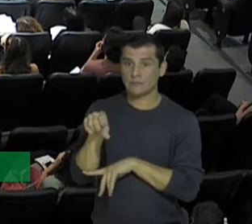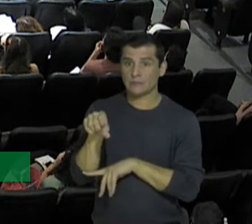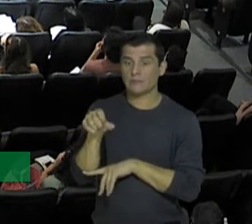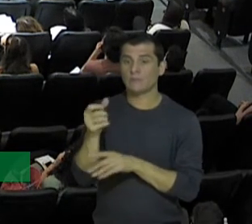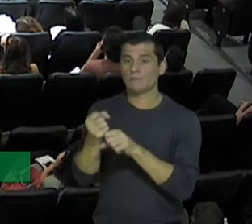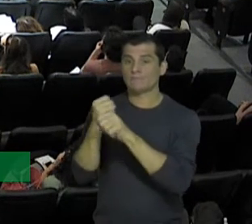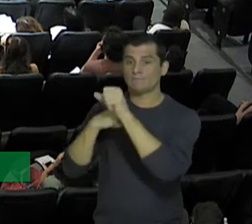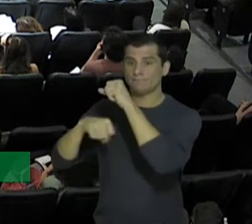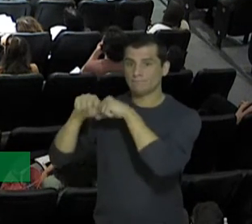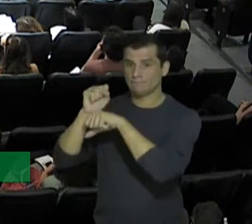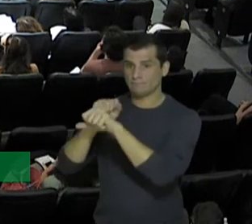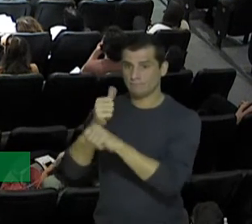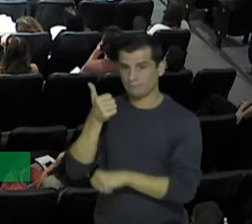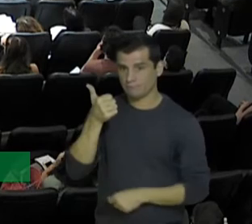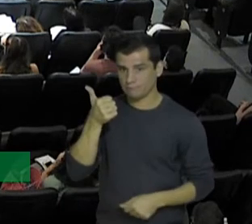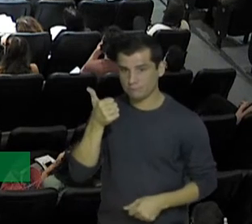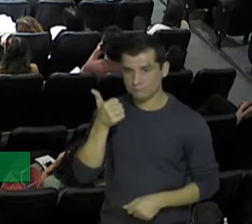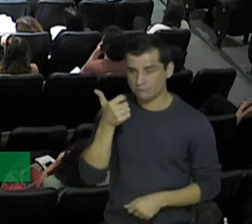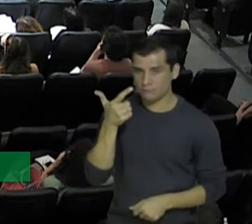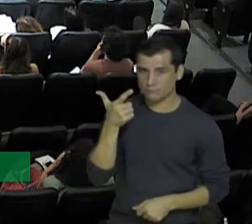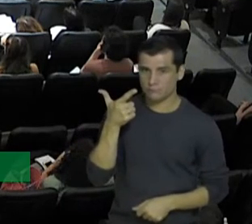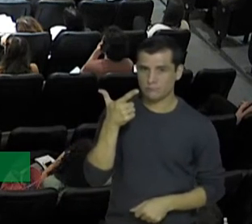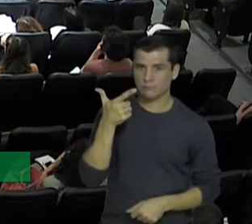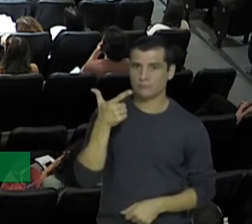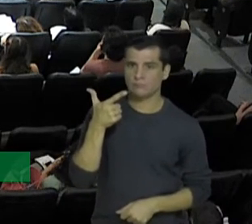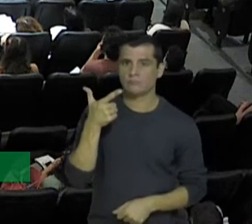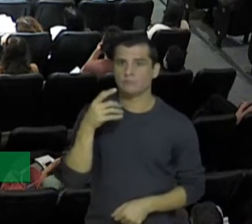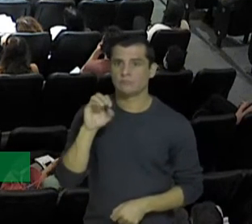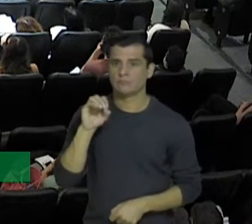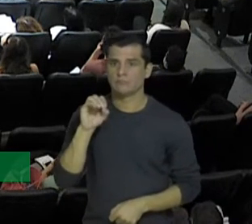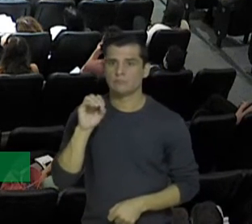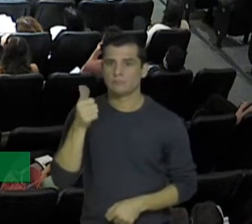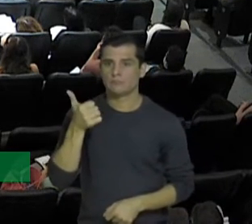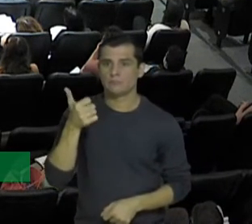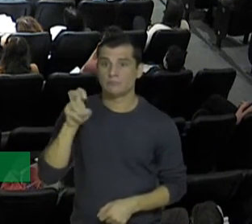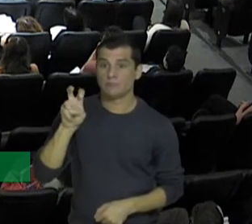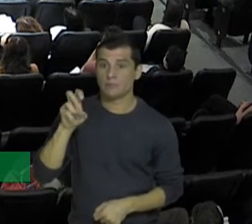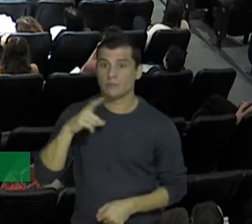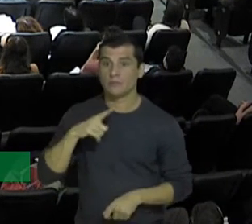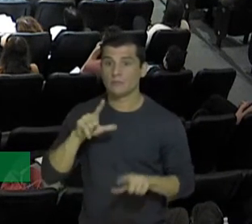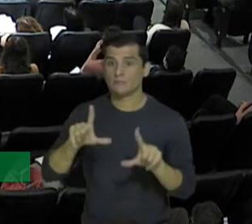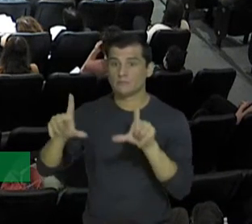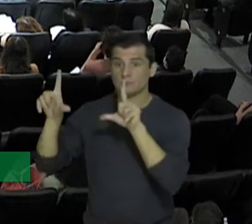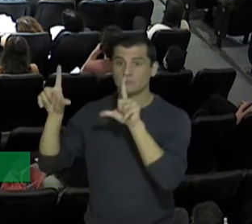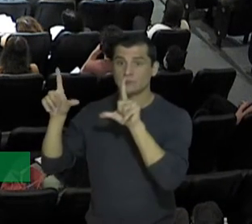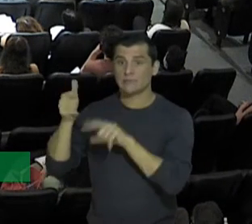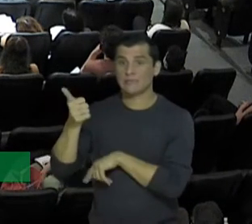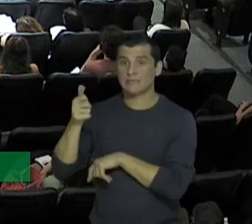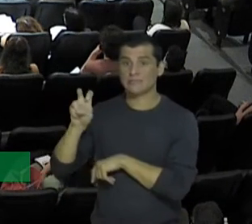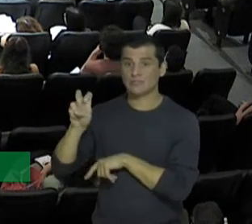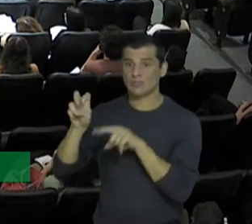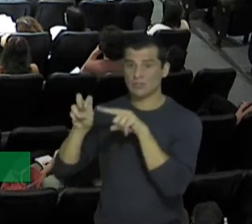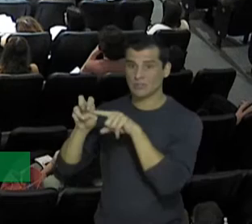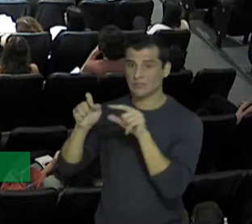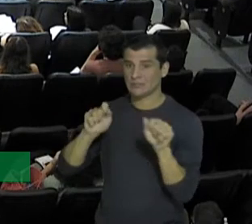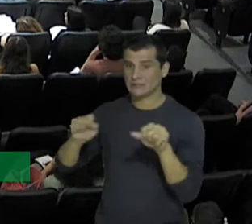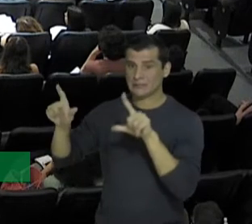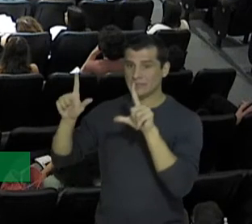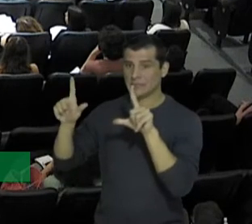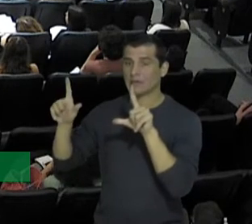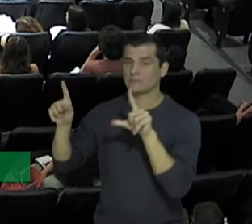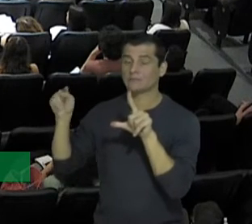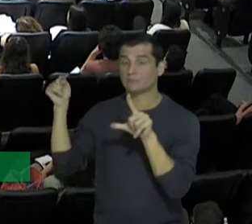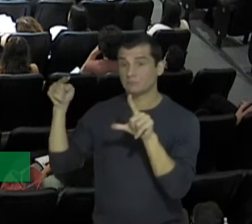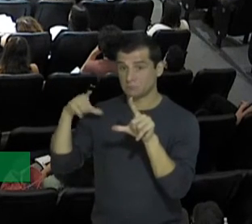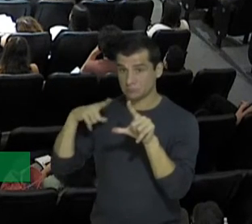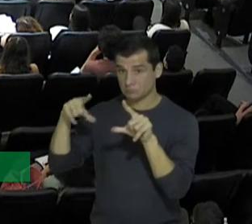lá o slide 15 por favor se você conseguir ali e que mostra aqui os